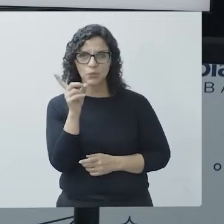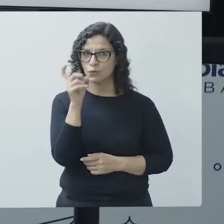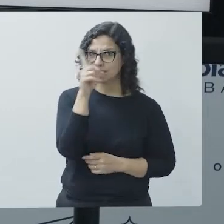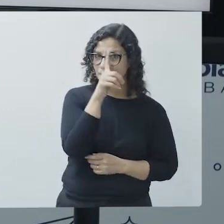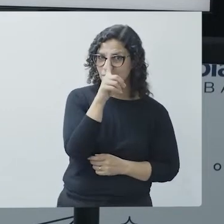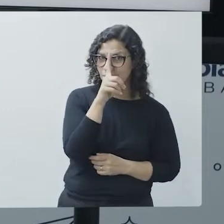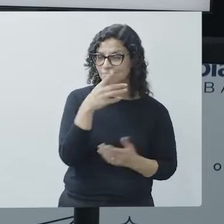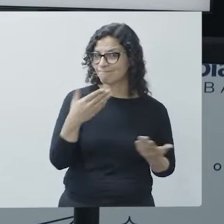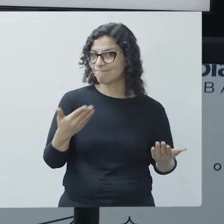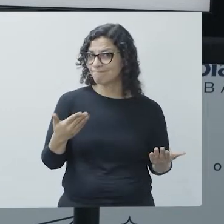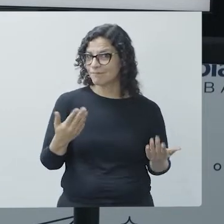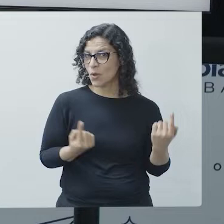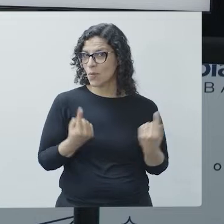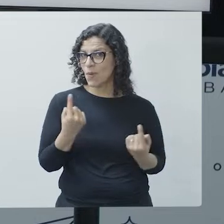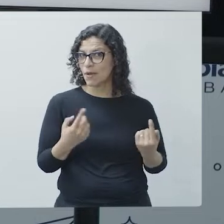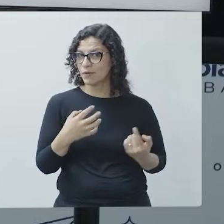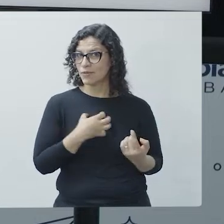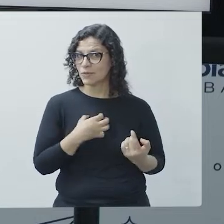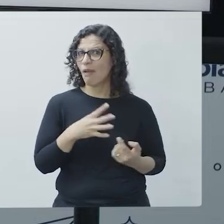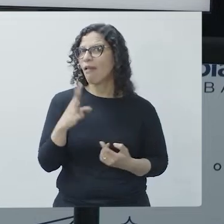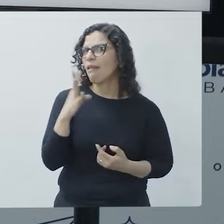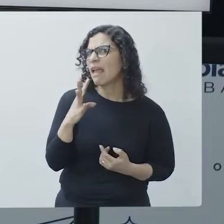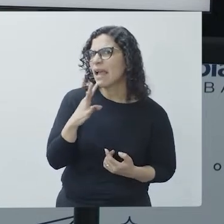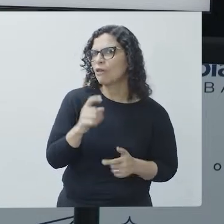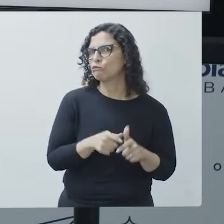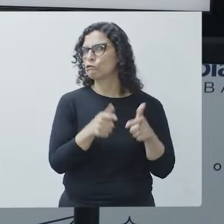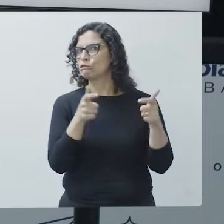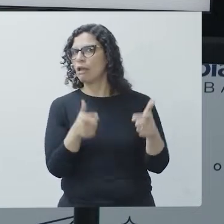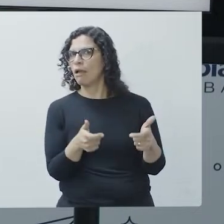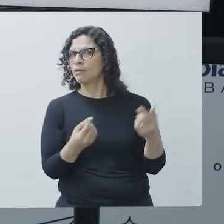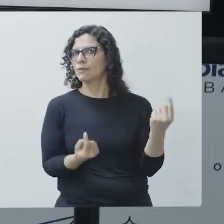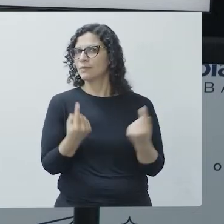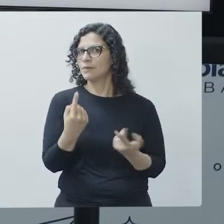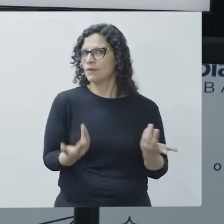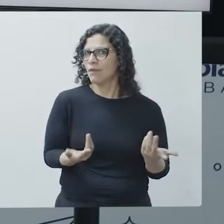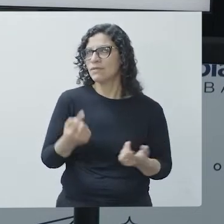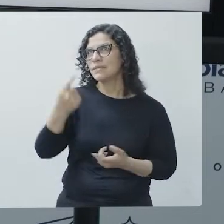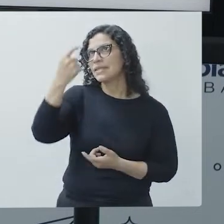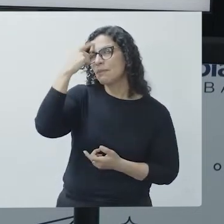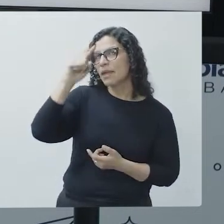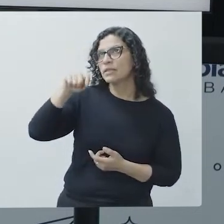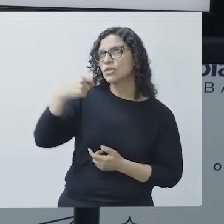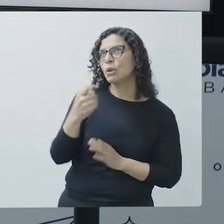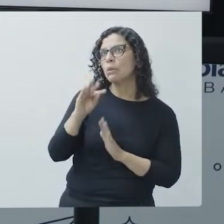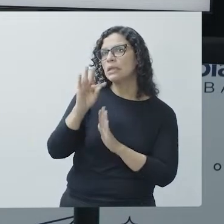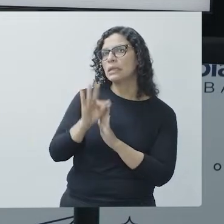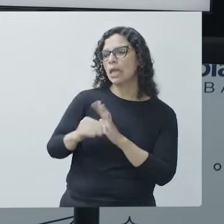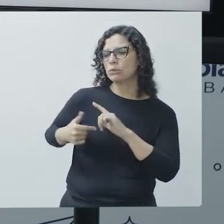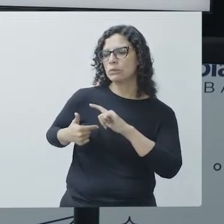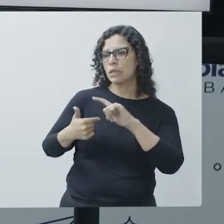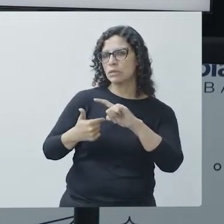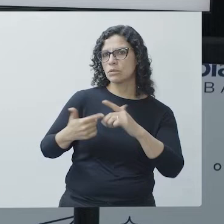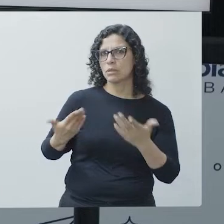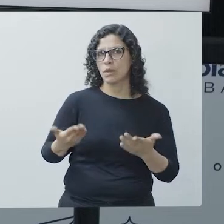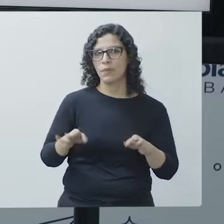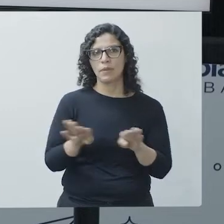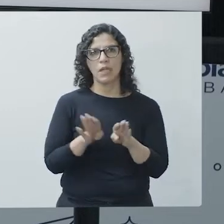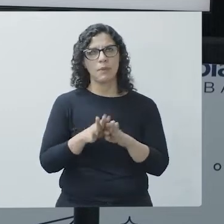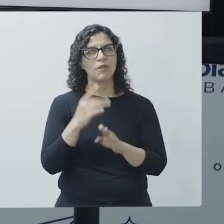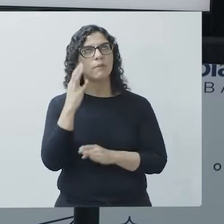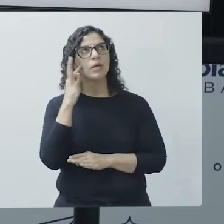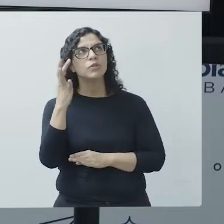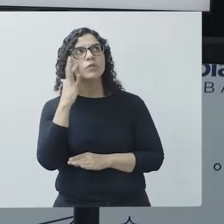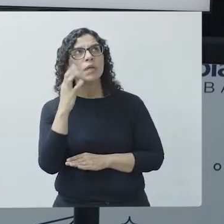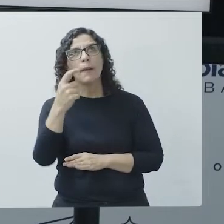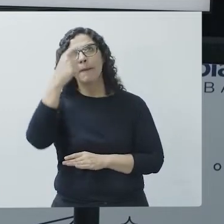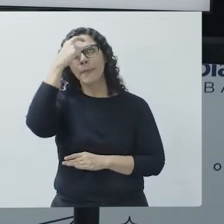Achou difícil? Achou legal? Achou chata? O que você pensa a esse respeito? Já vão construindo aí